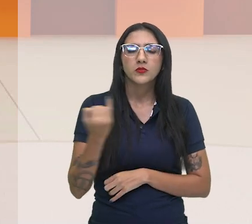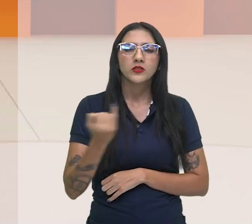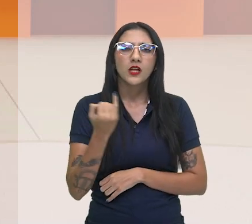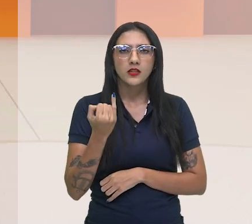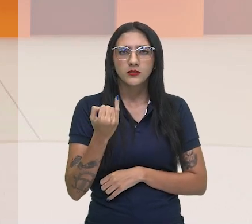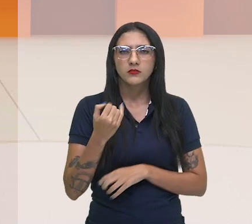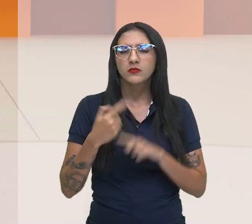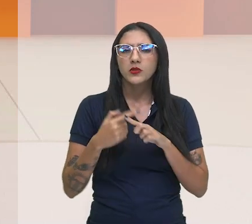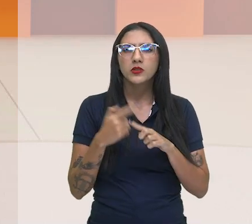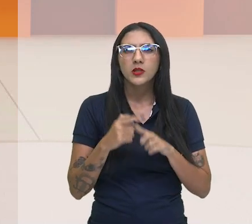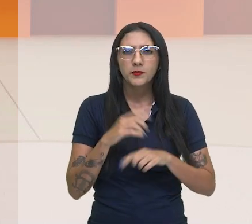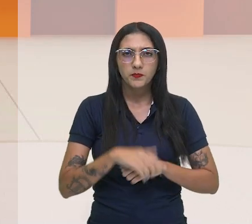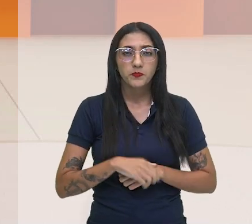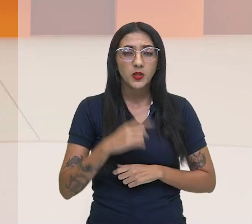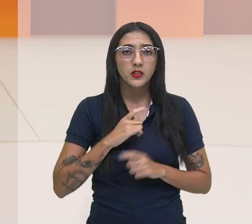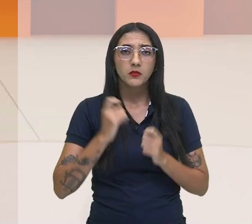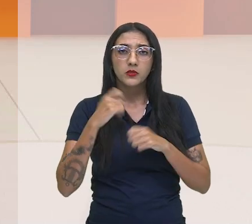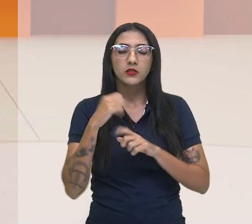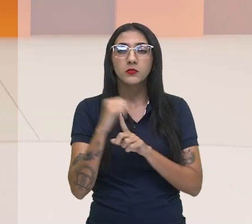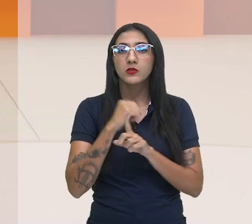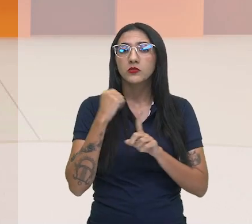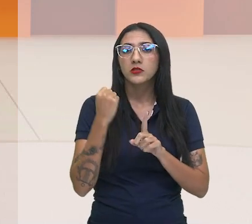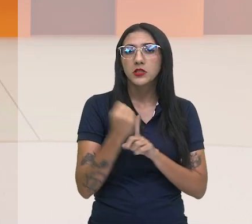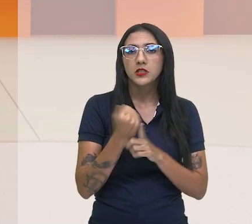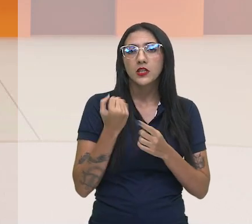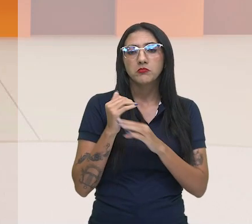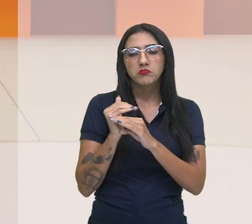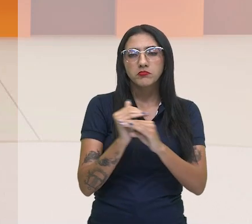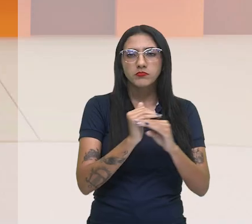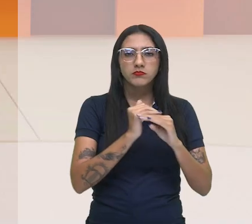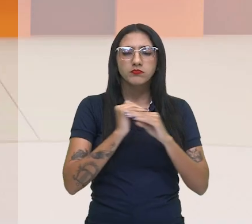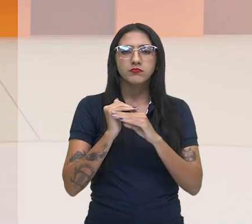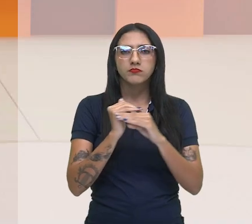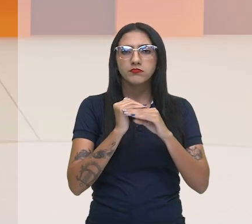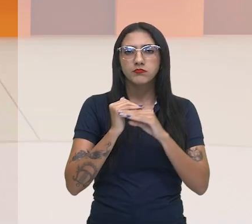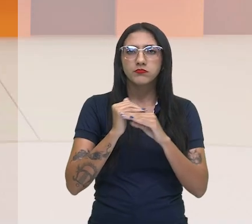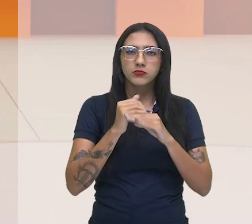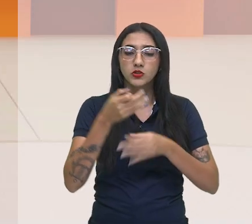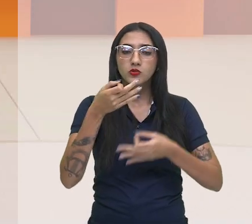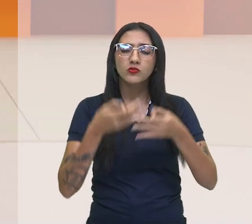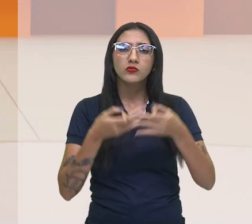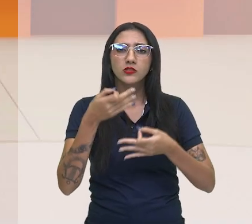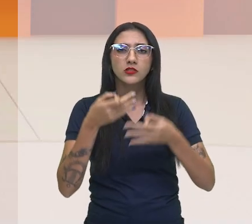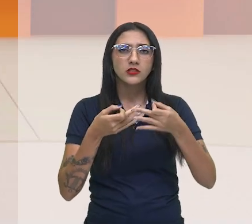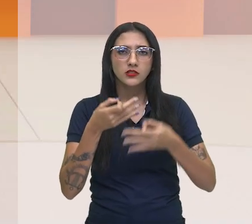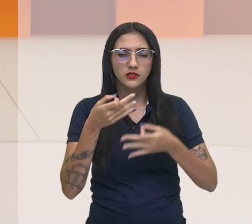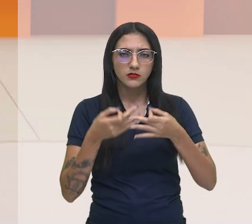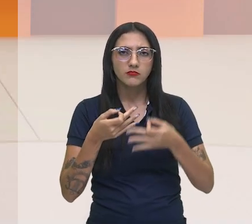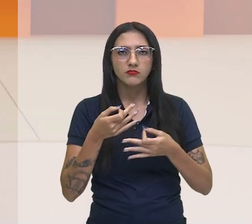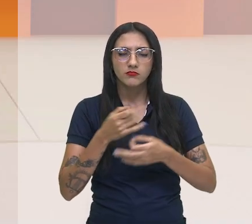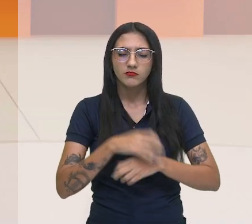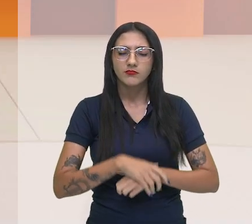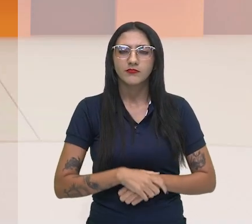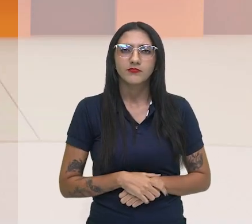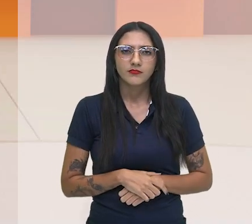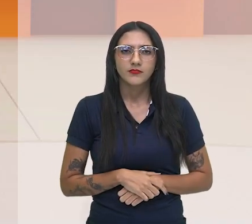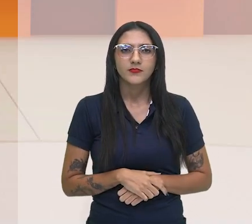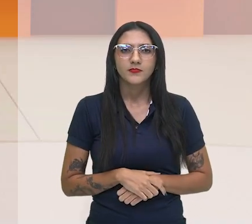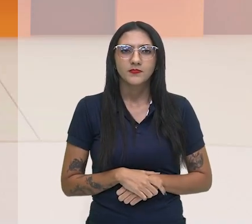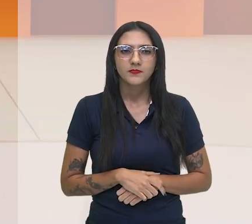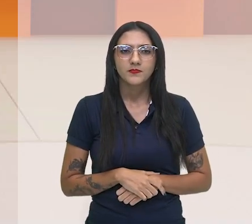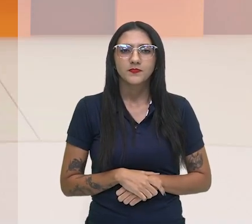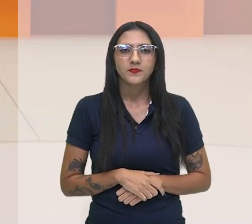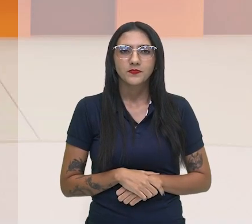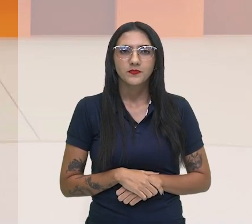fundamental. Para quê? Para que haja uma sociedade mais justa, para que haja uma sociedade mais equilibrada,